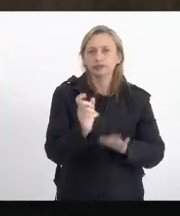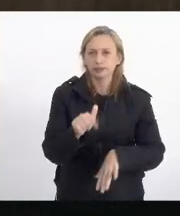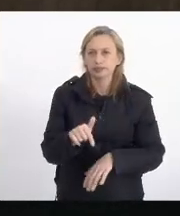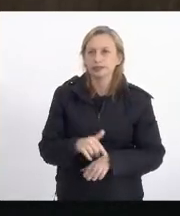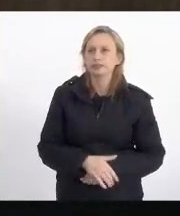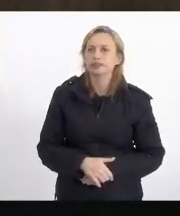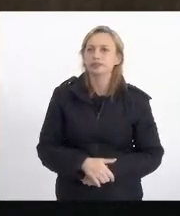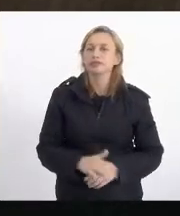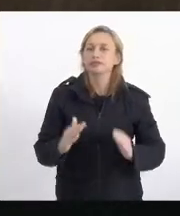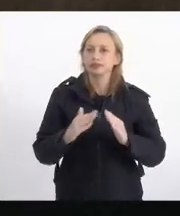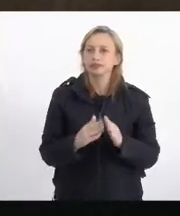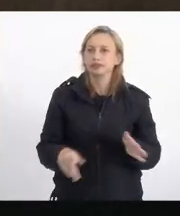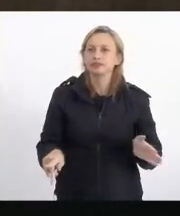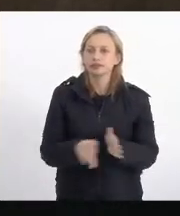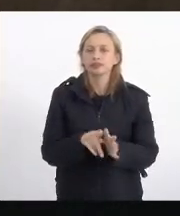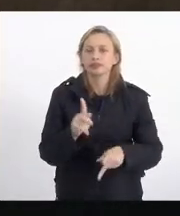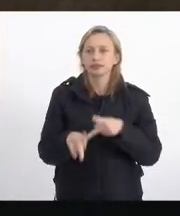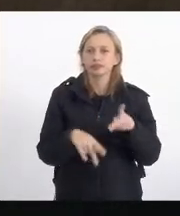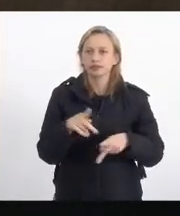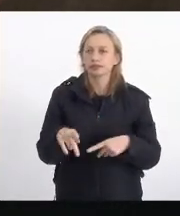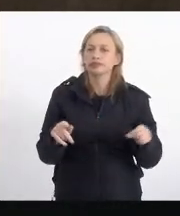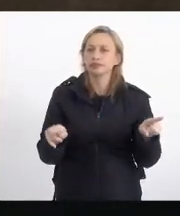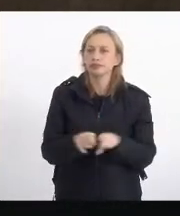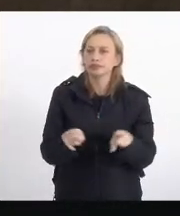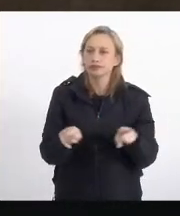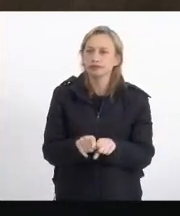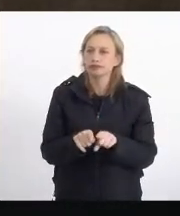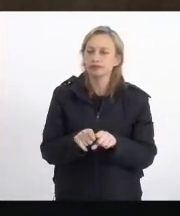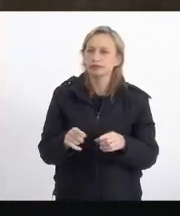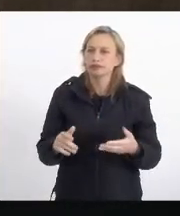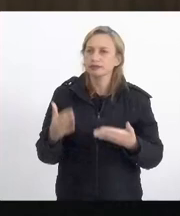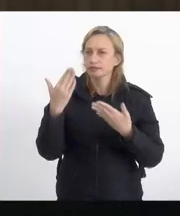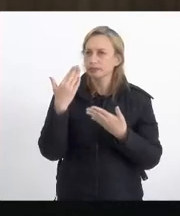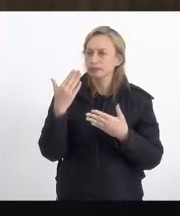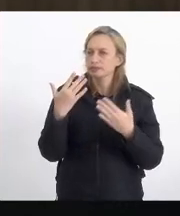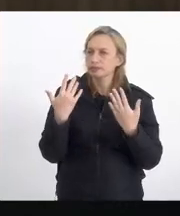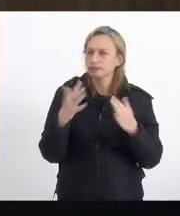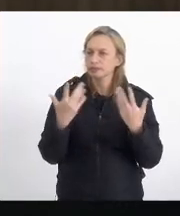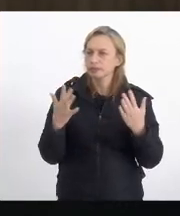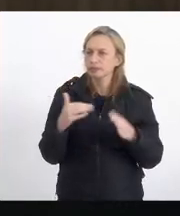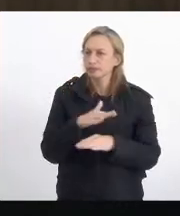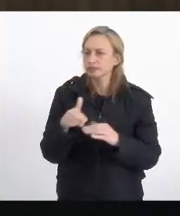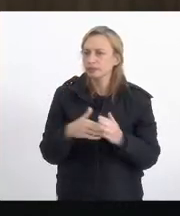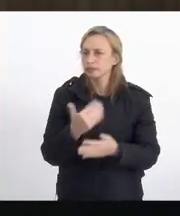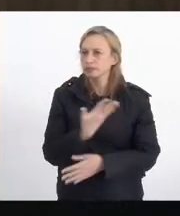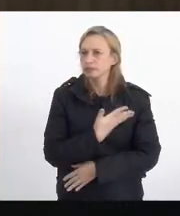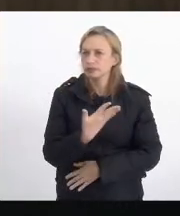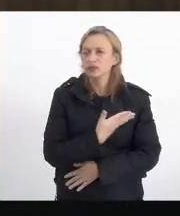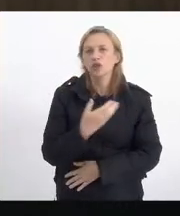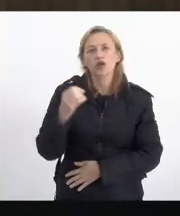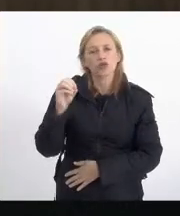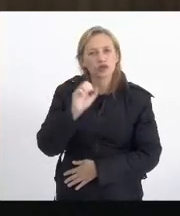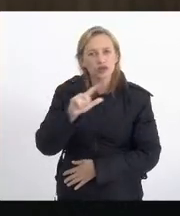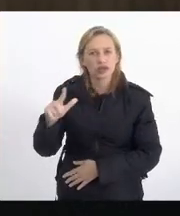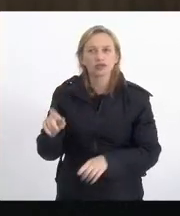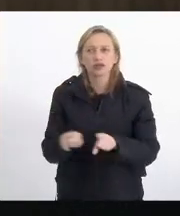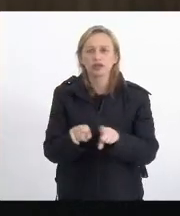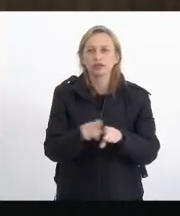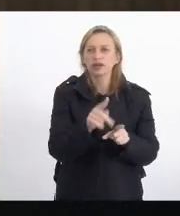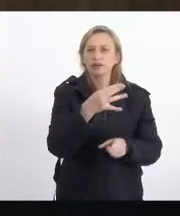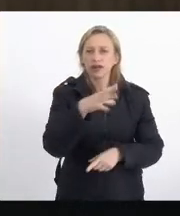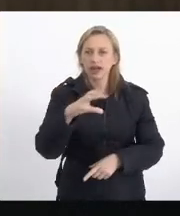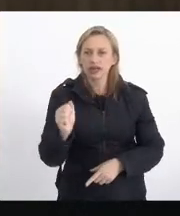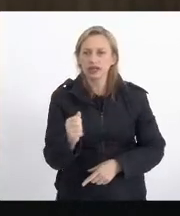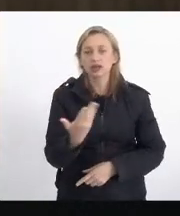sendo aqui a Casa do Povo. Também quero cumprimentar todos os companheiros, tanto os oficiais como praças.